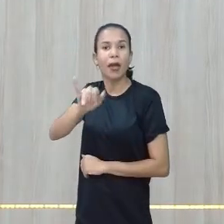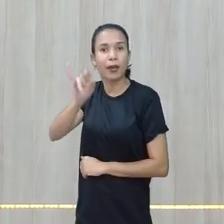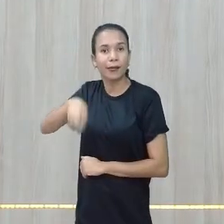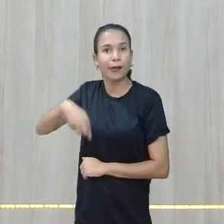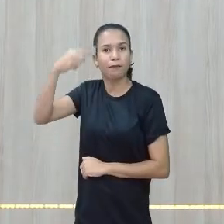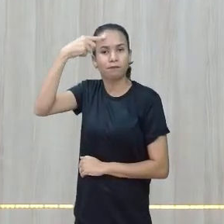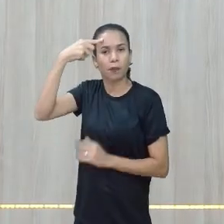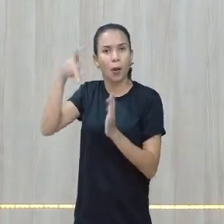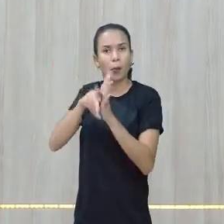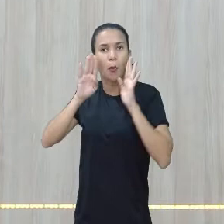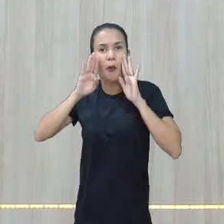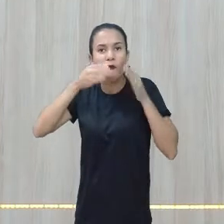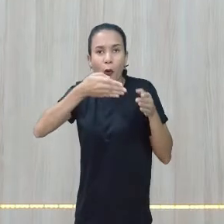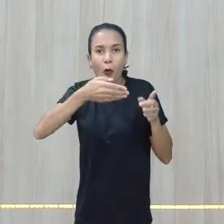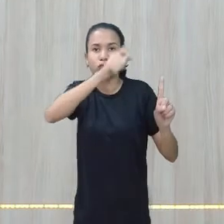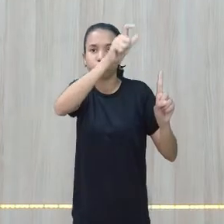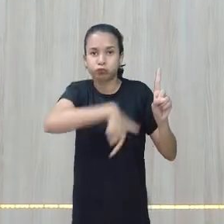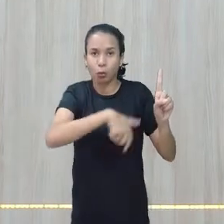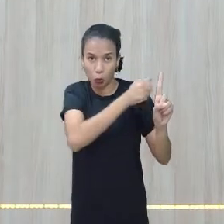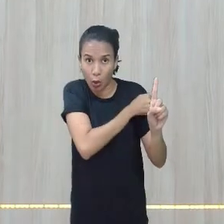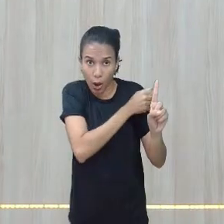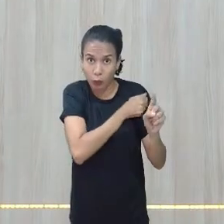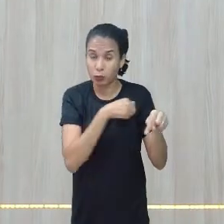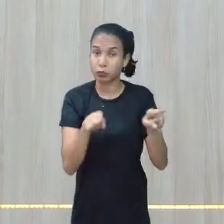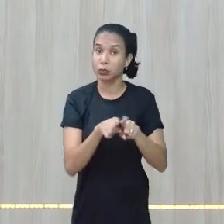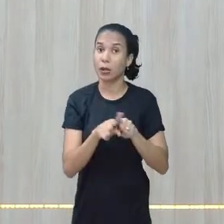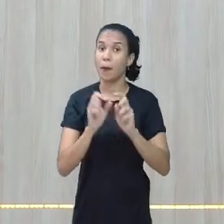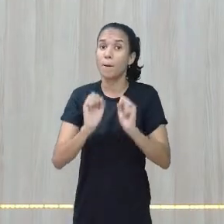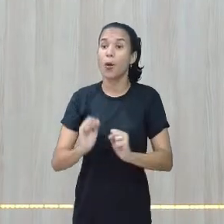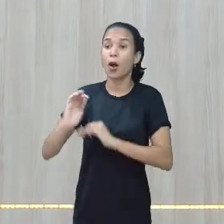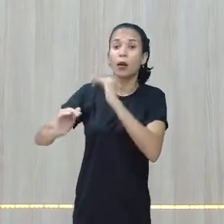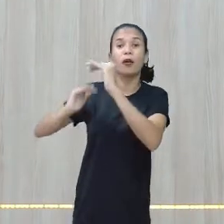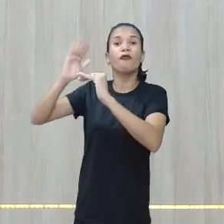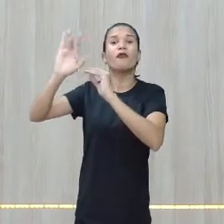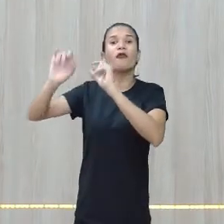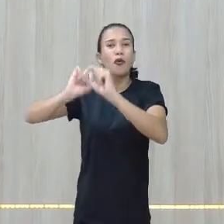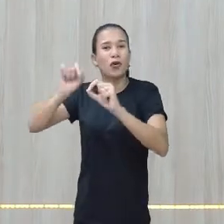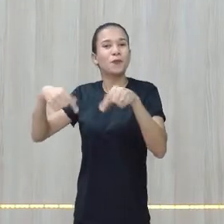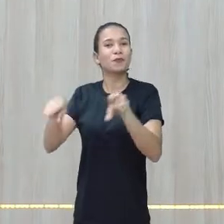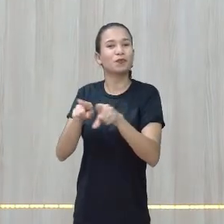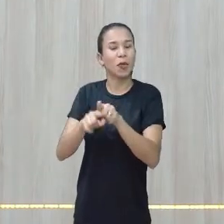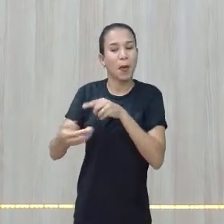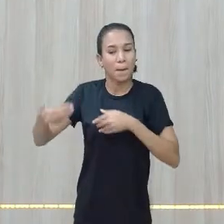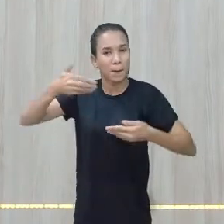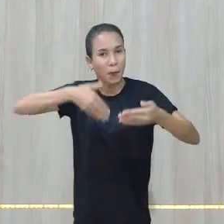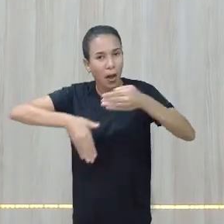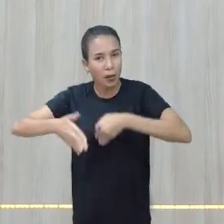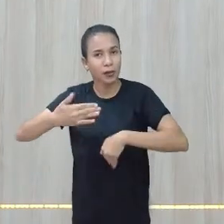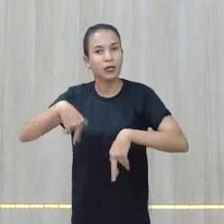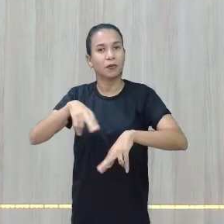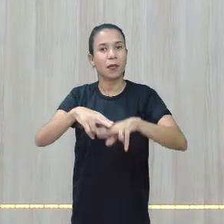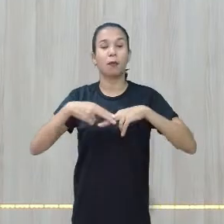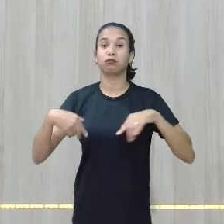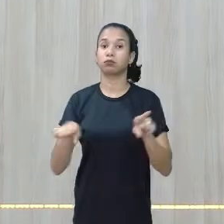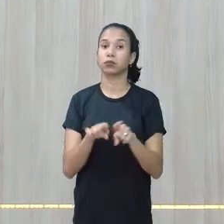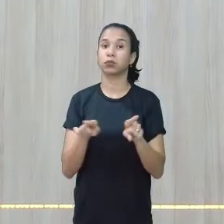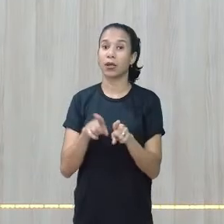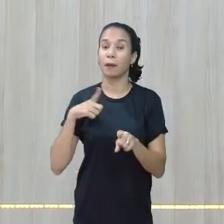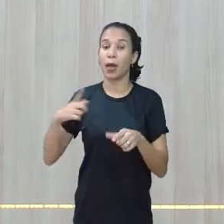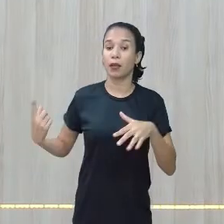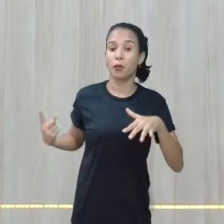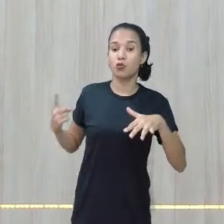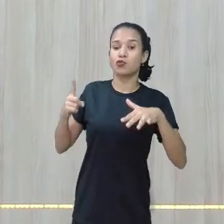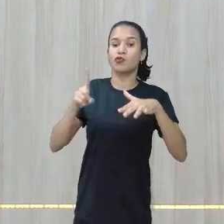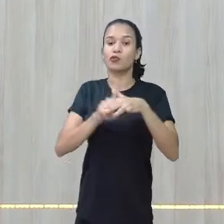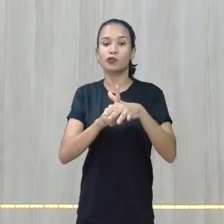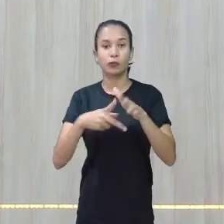pensado para ele, mas para que ele possa também se desenvolver, para que ele possa participar, para que ele possa estar